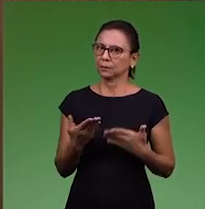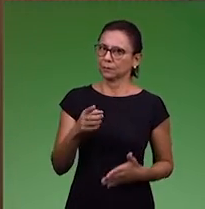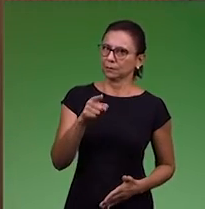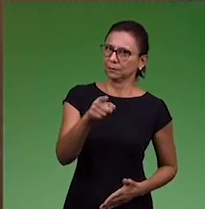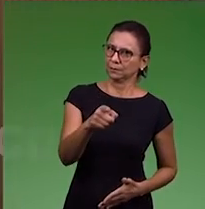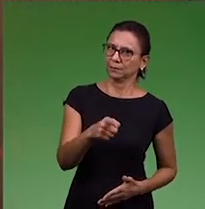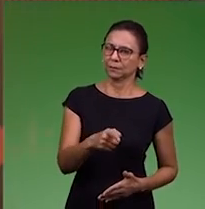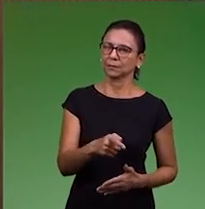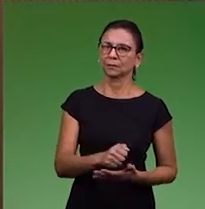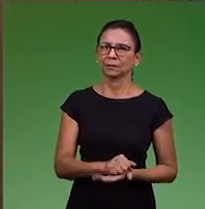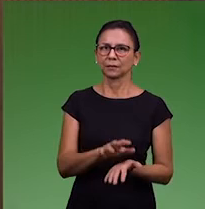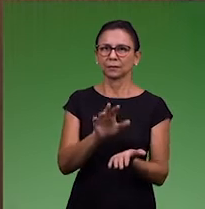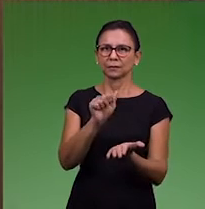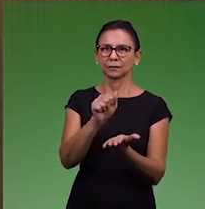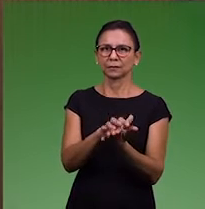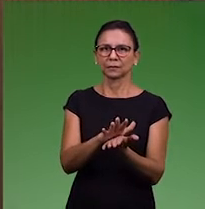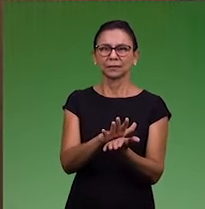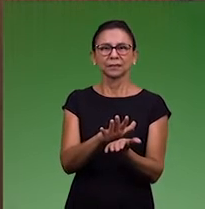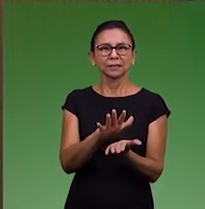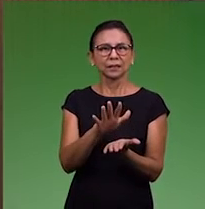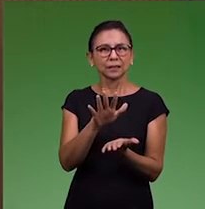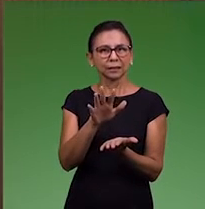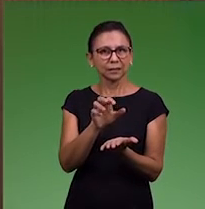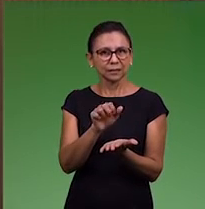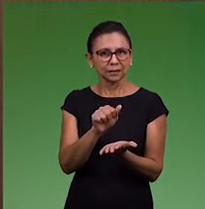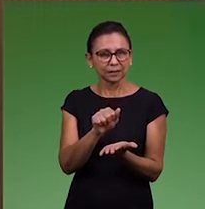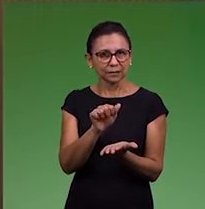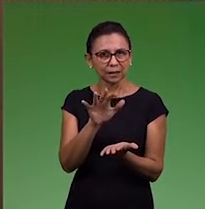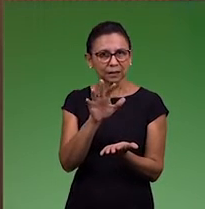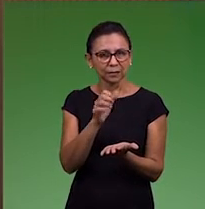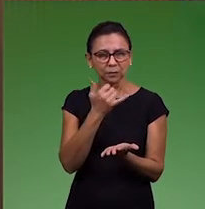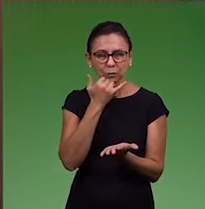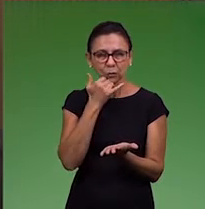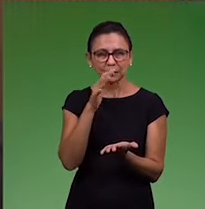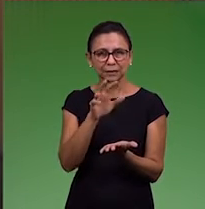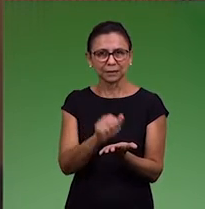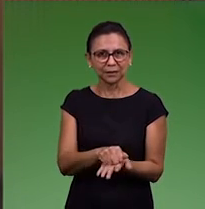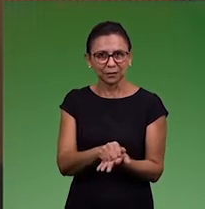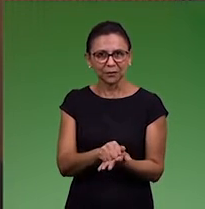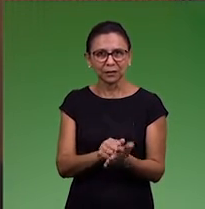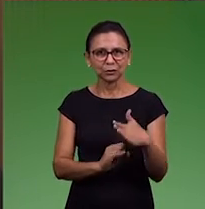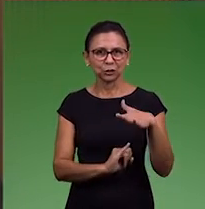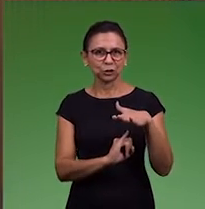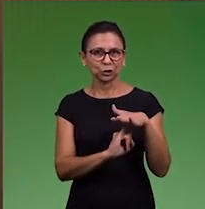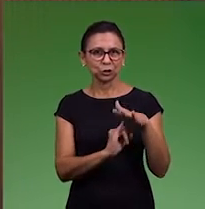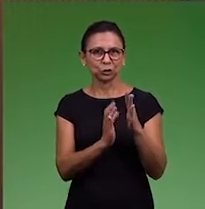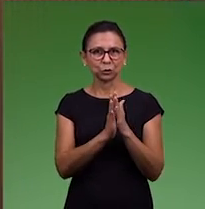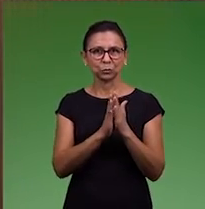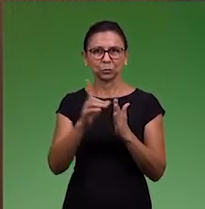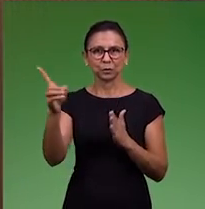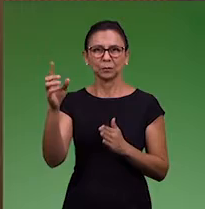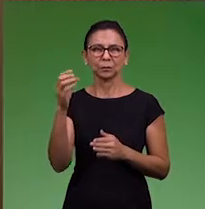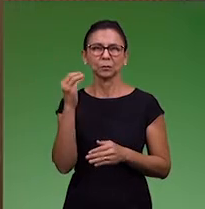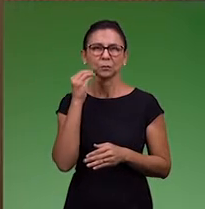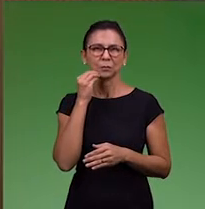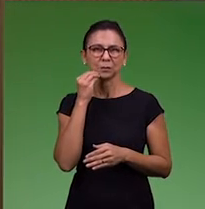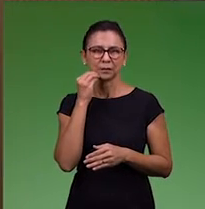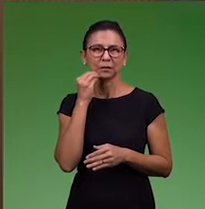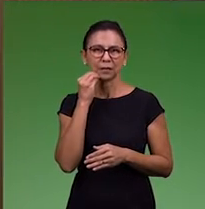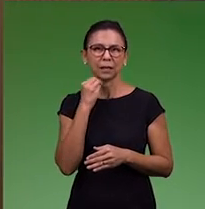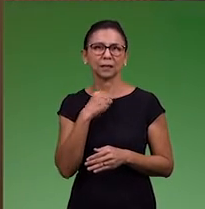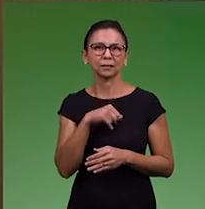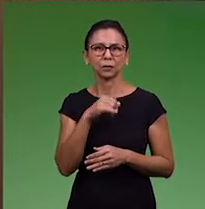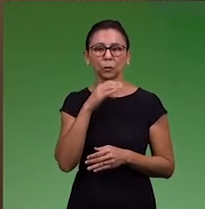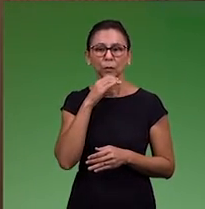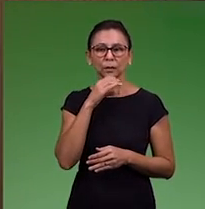você a se inscrever no Instituto Bíblico, porque ali você vai ter a oportunidade de ter conhecimento